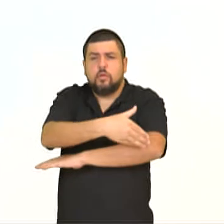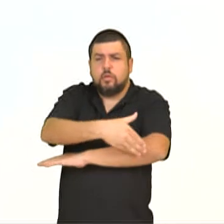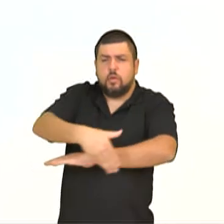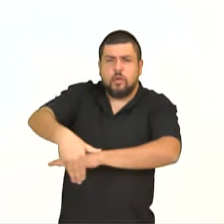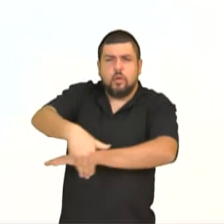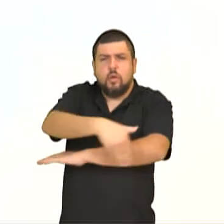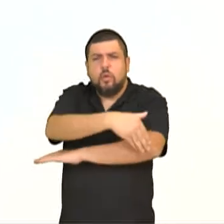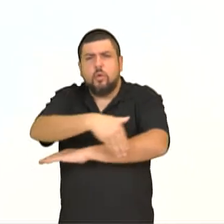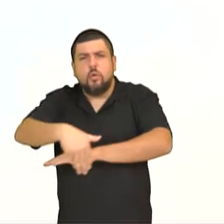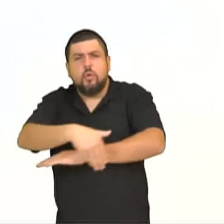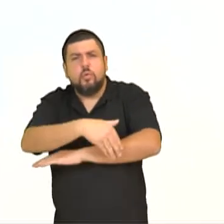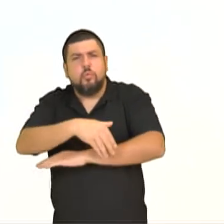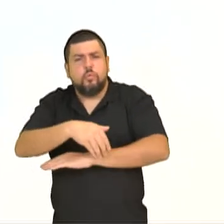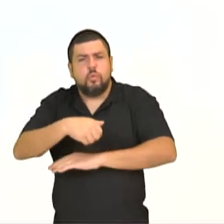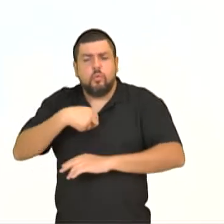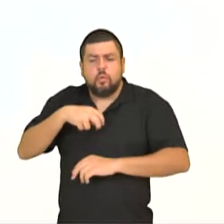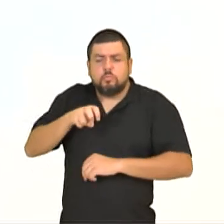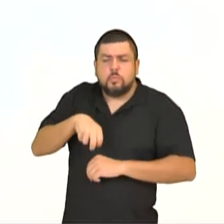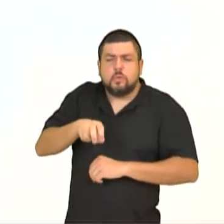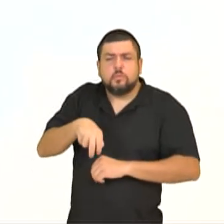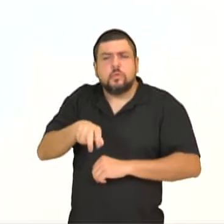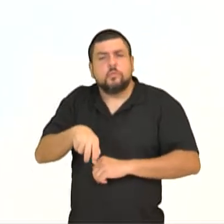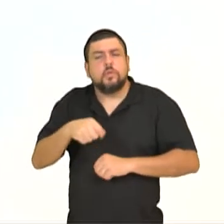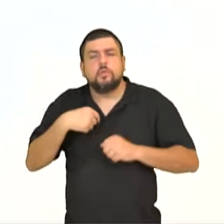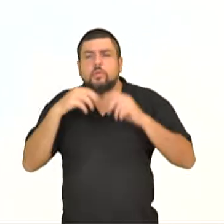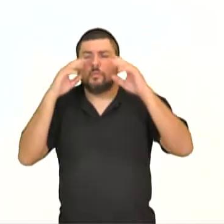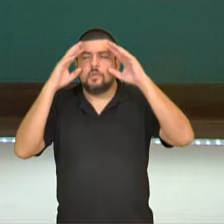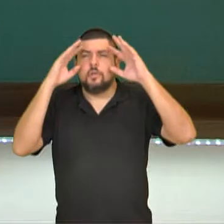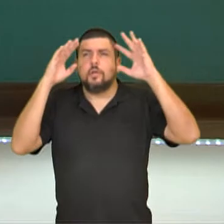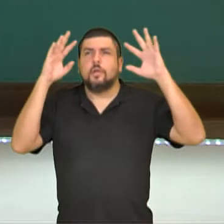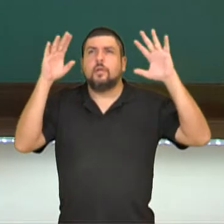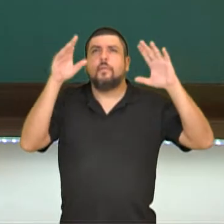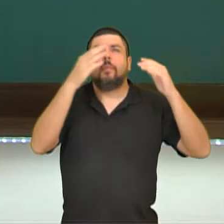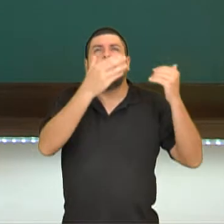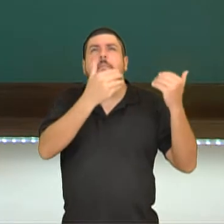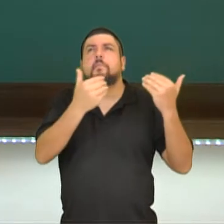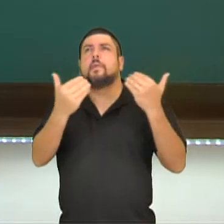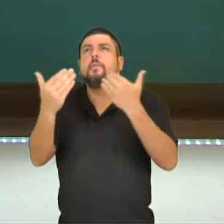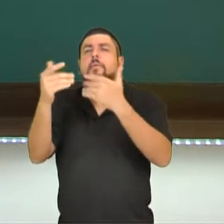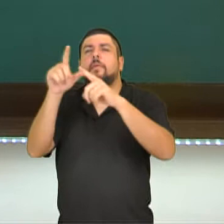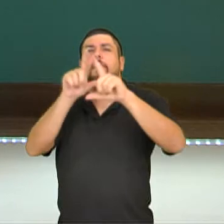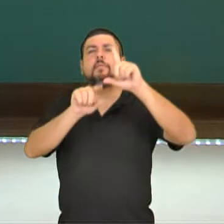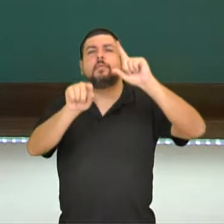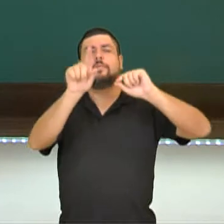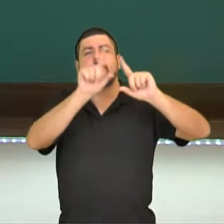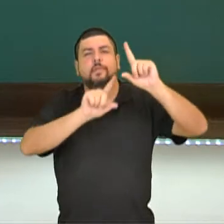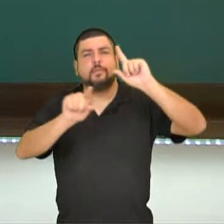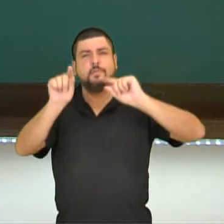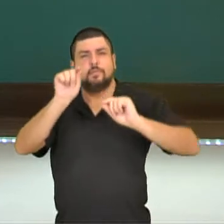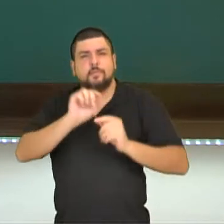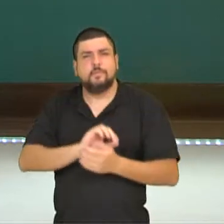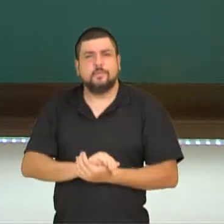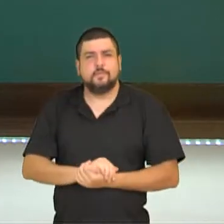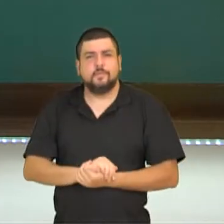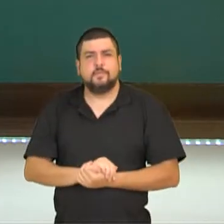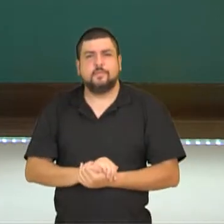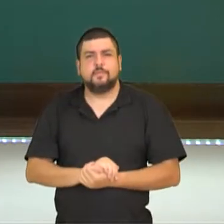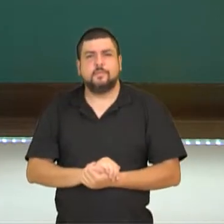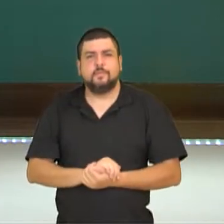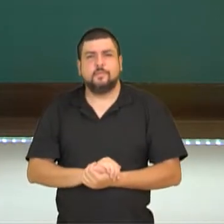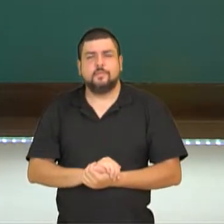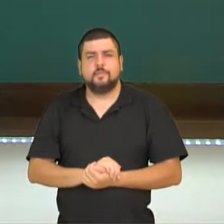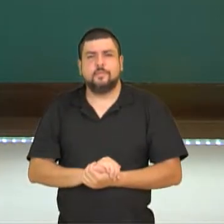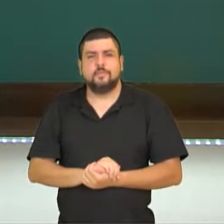no mundo da lua, falando às estrelas. Falando para as estrelas, ó. Vejam